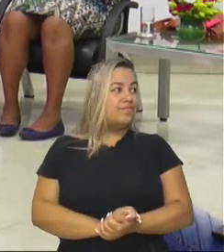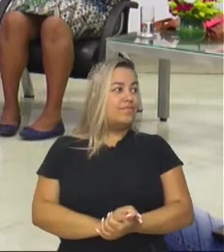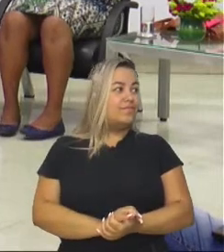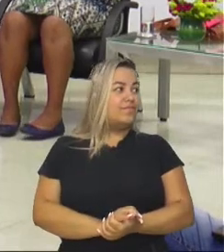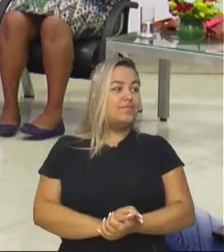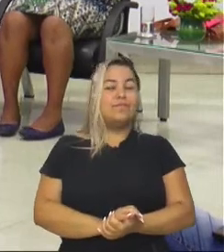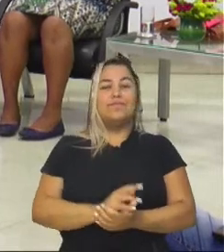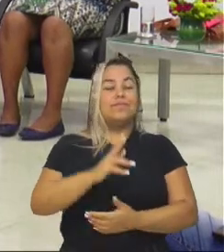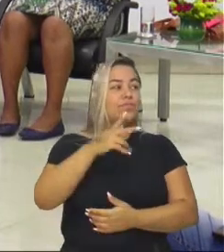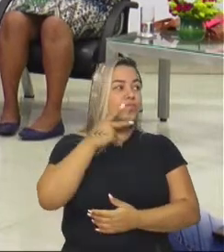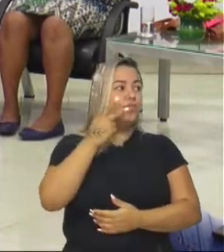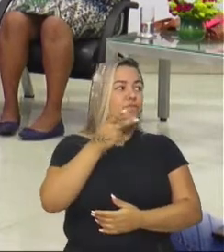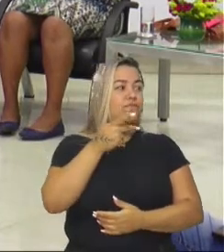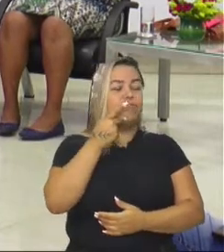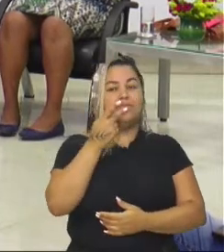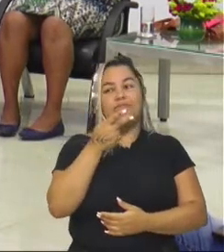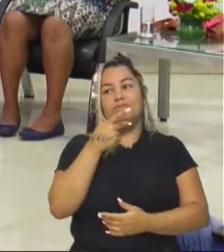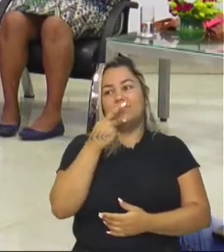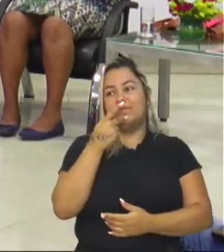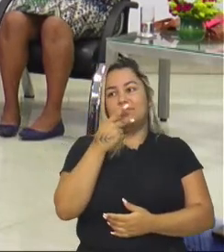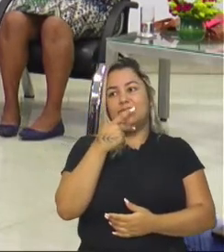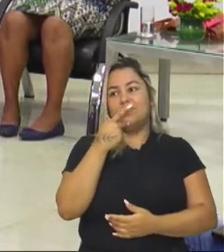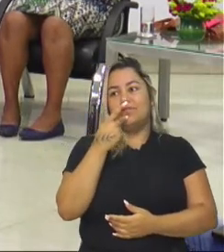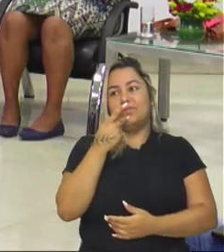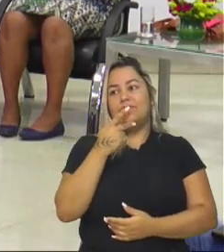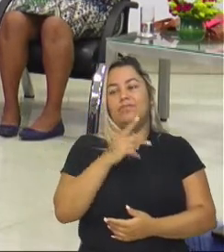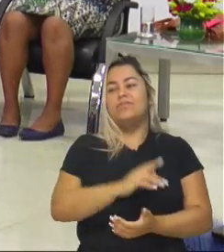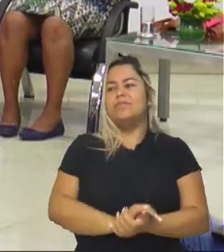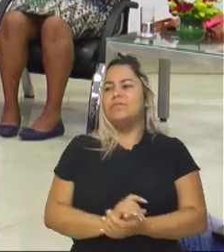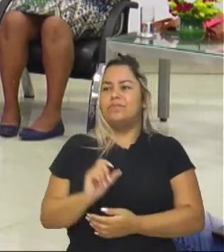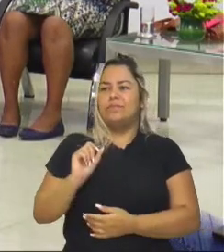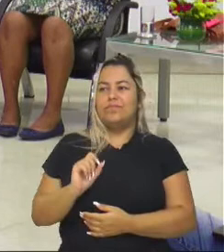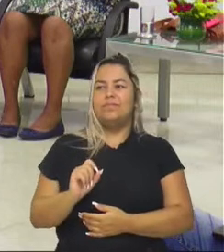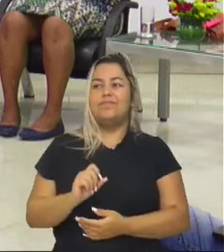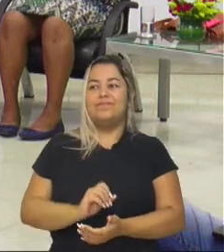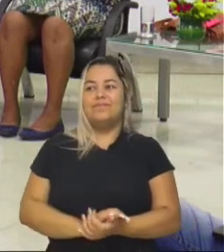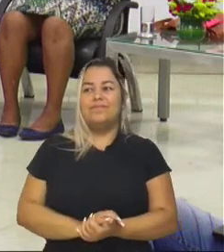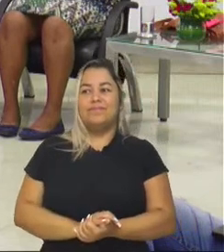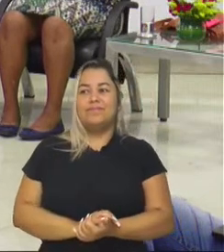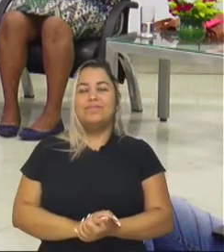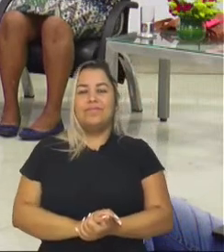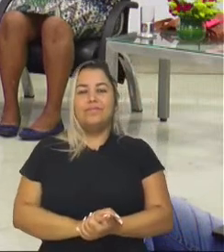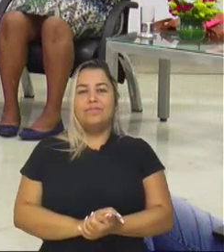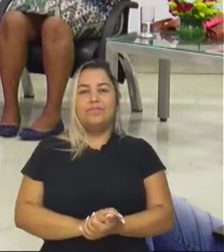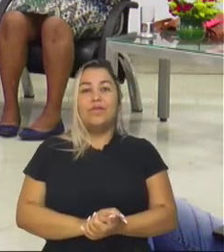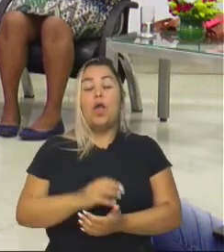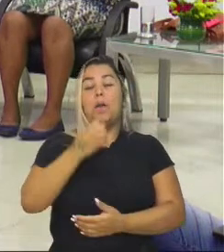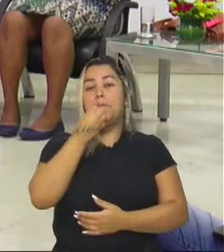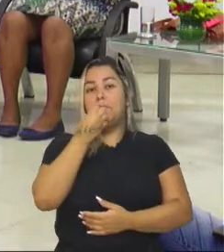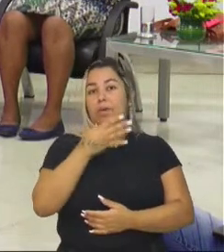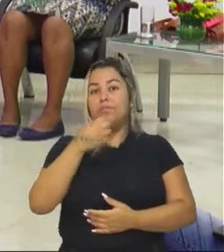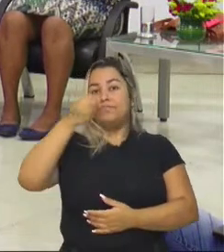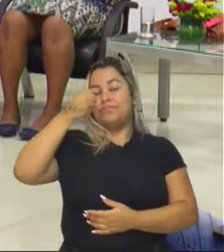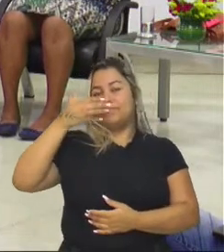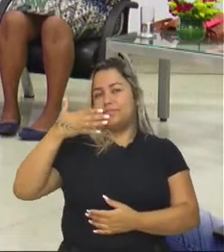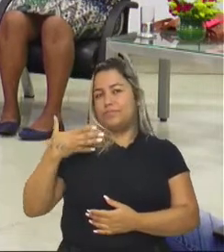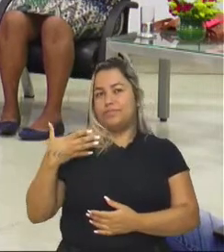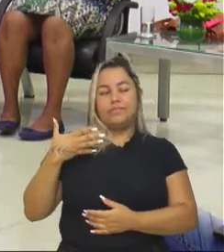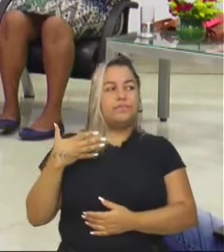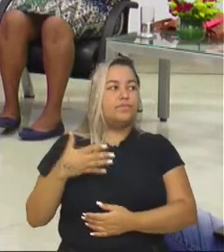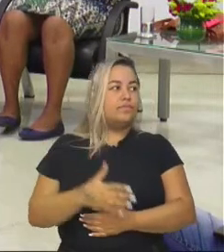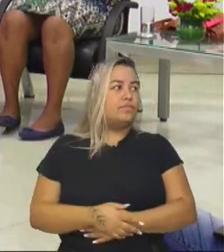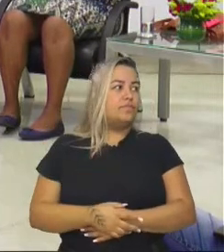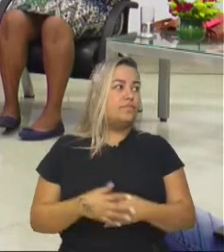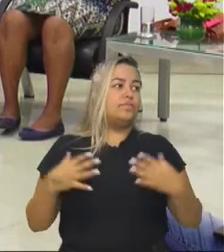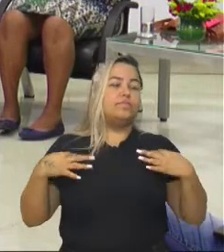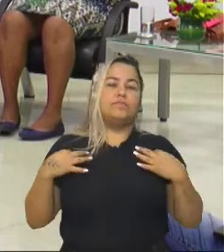Eu falei, é automático, gente. Não tem como. Se eu vou falar, eu tenho que falar. Fala, galera, João Vilela, senão não sai. É, bom, a minha descrição. Estou